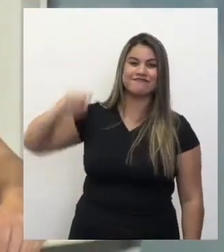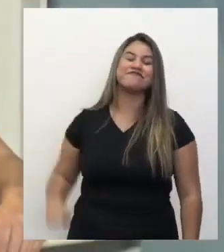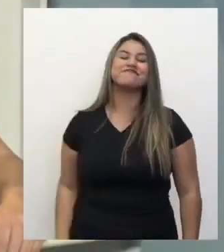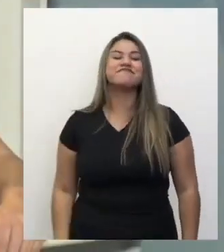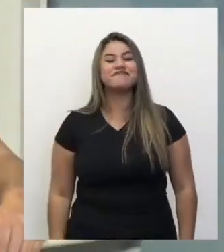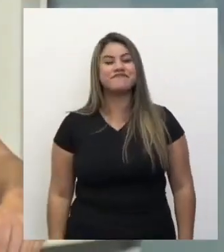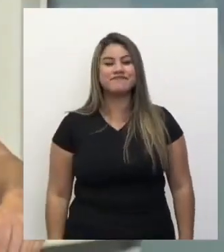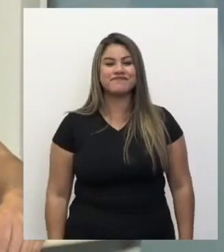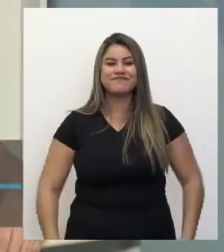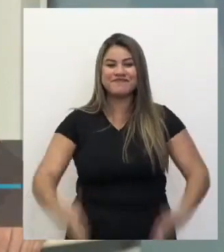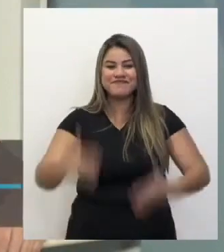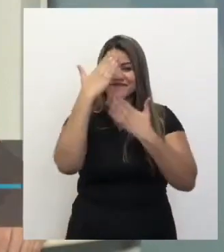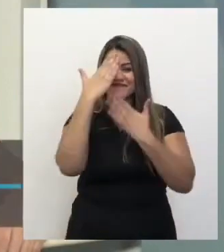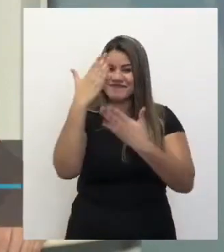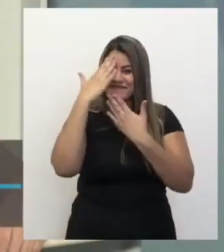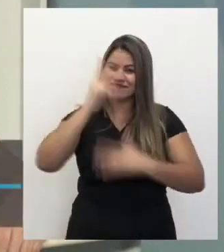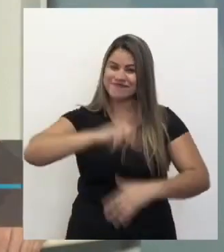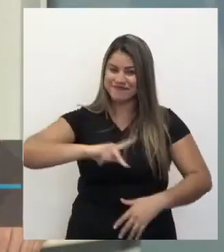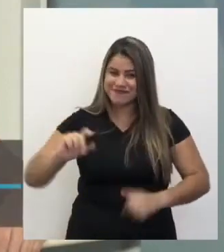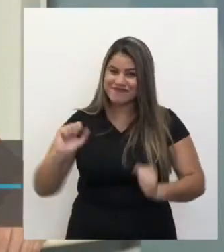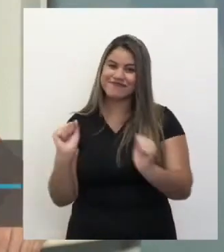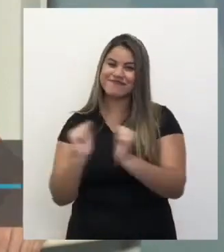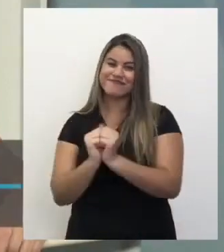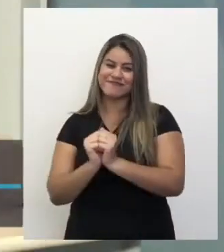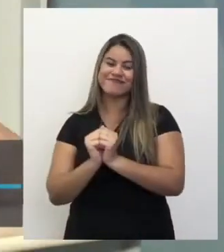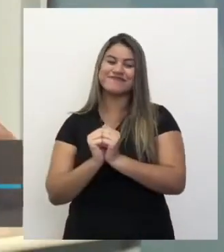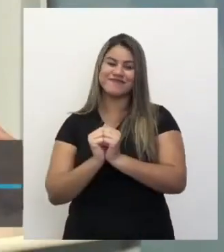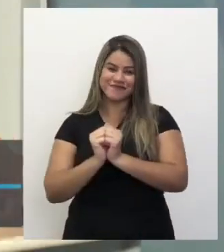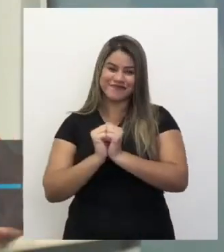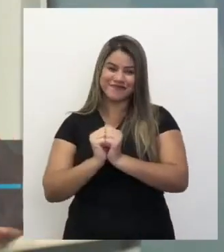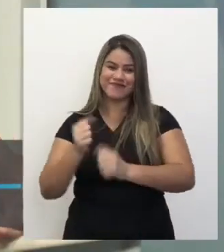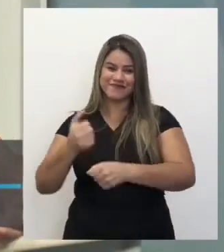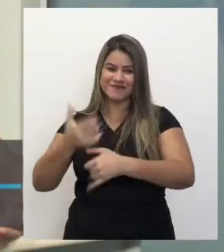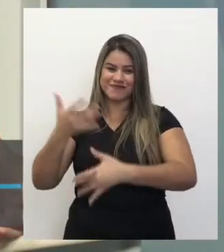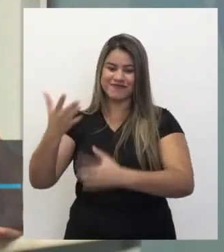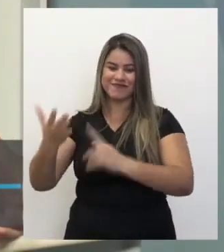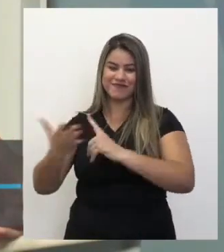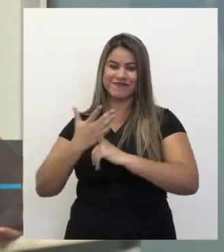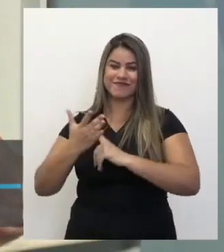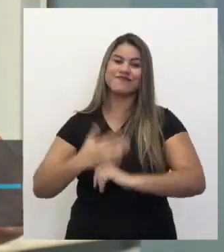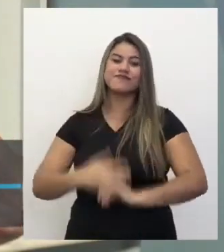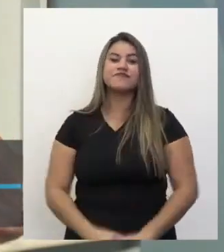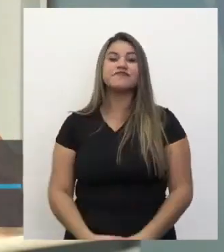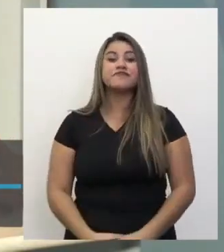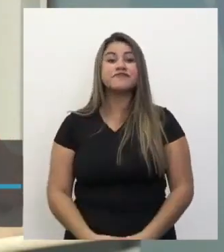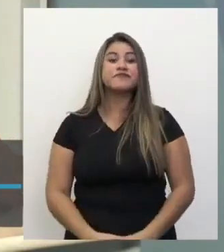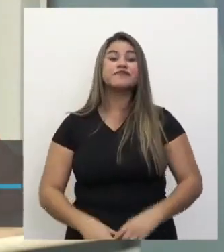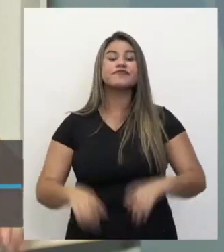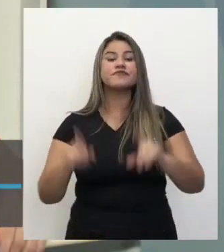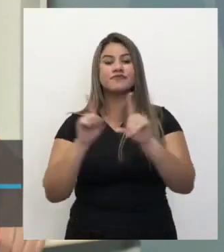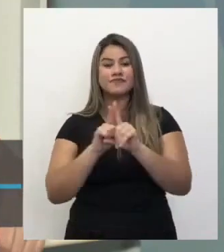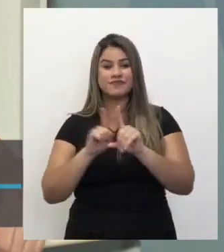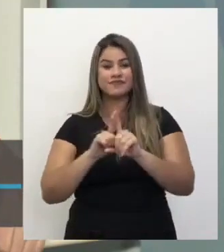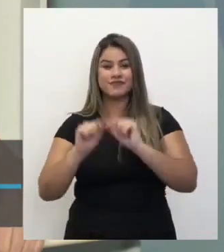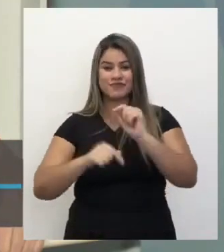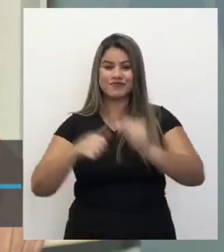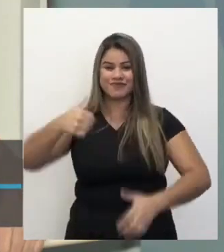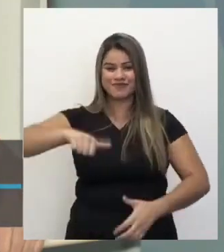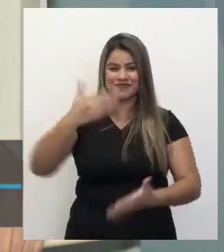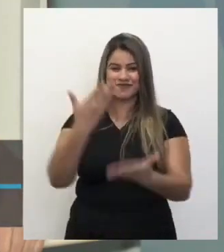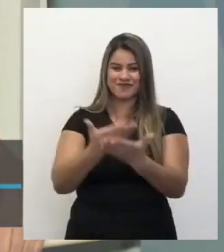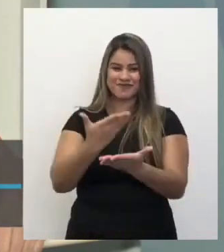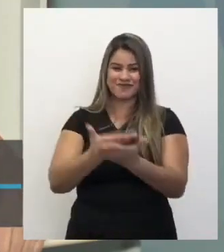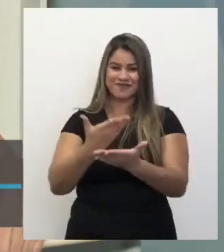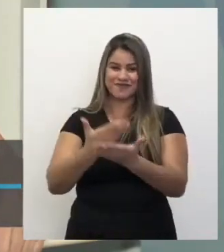EuNoCMSP. Muito obrigada, professora Janaína, pela participação na aula de hoje e, claro, avaliem a nossa